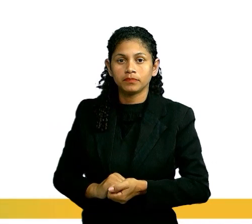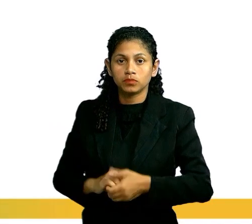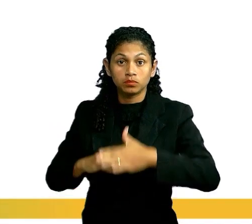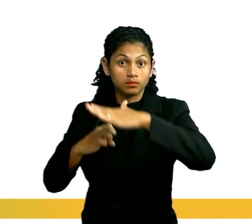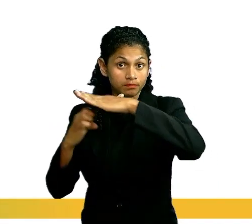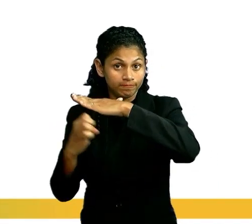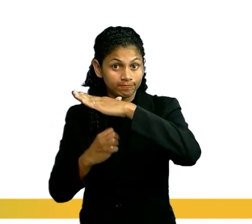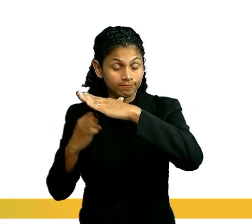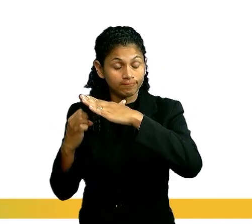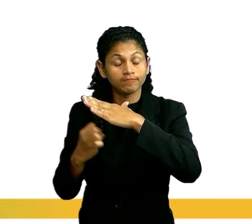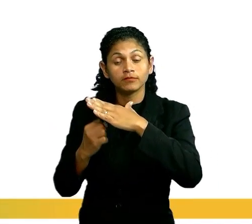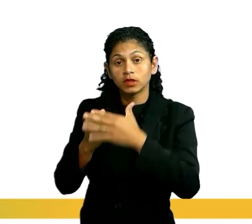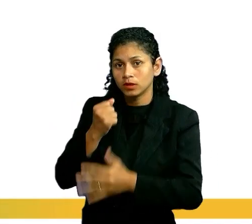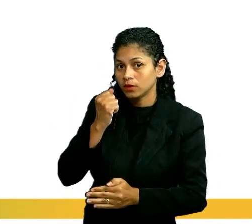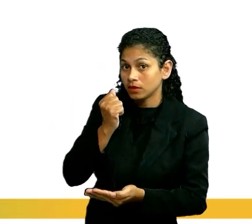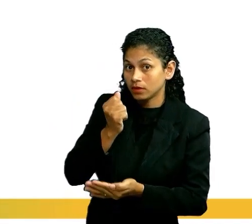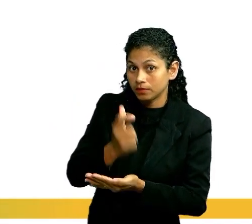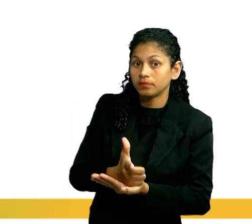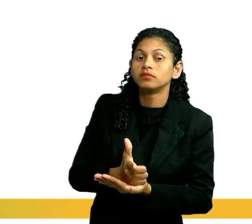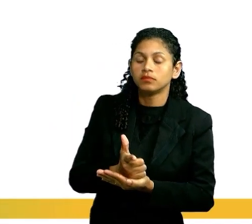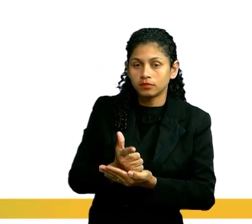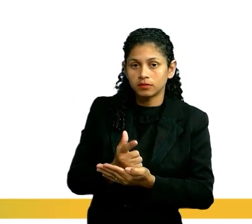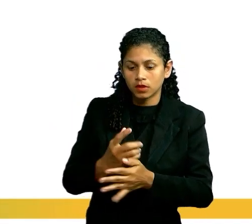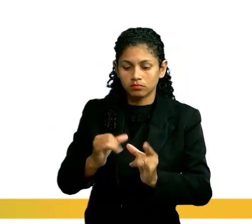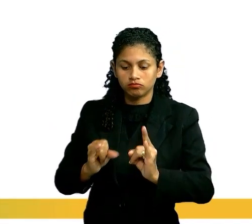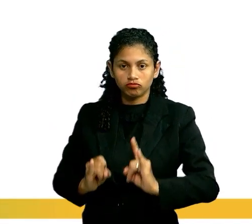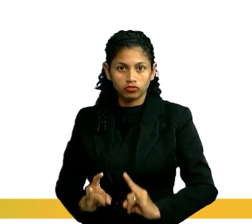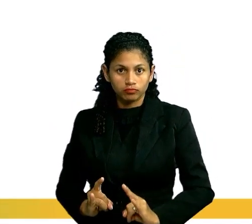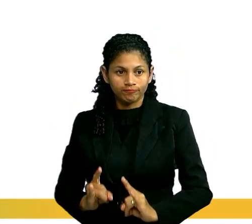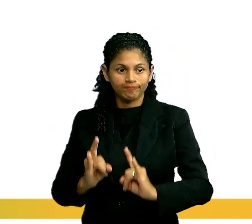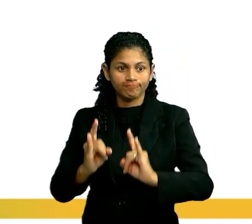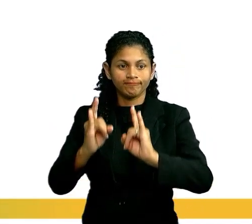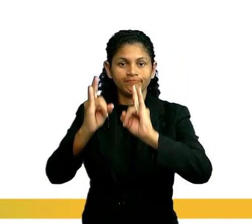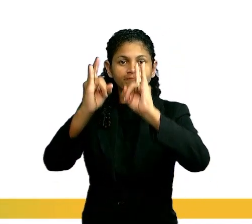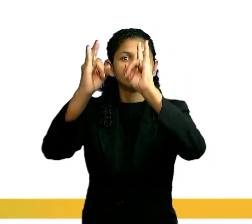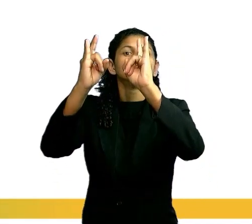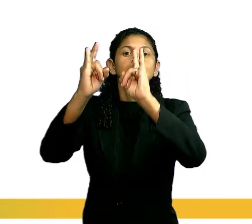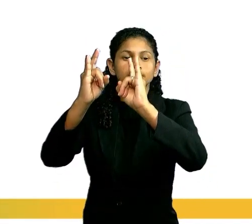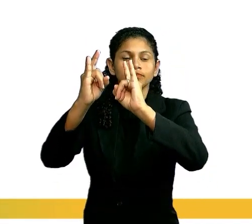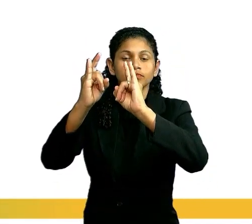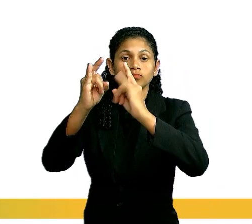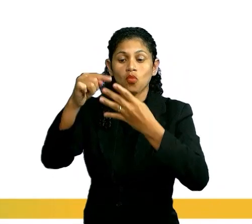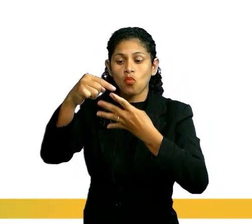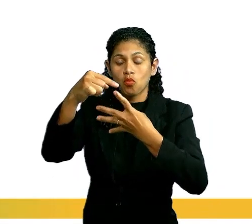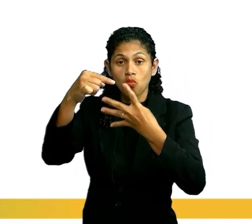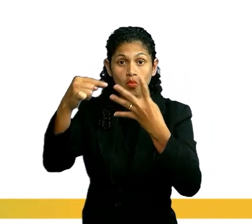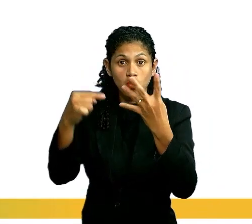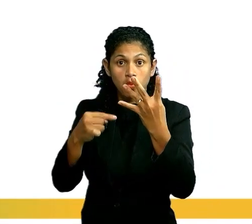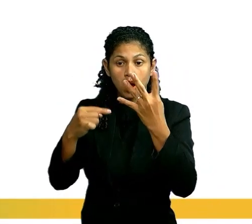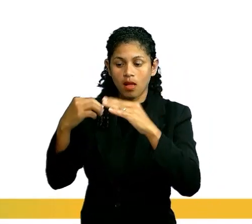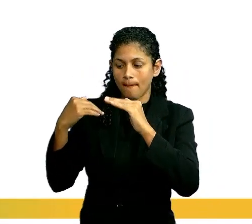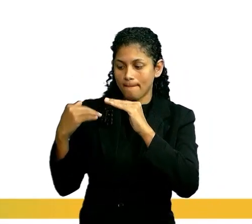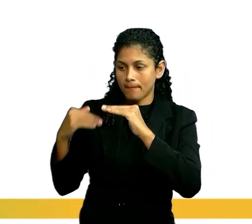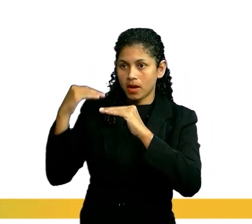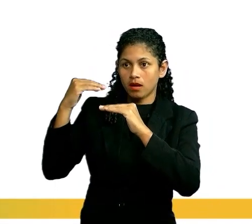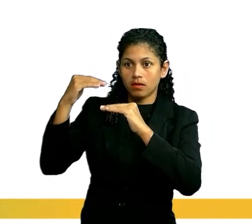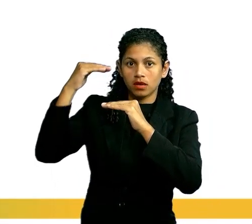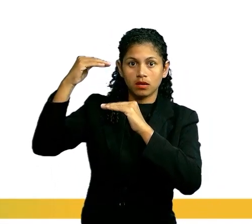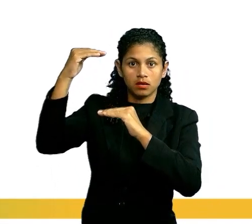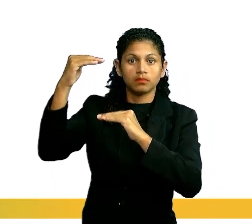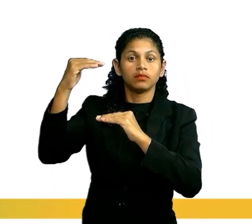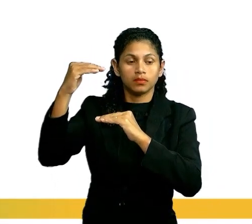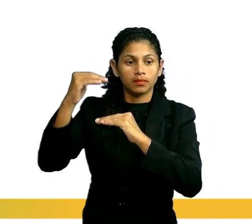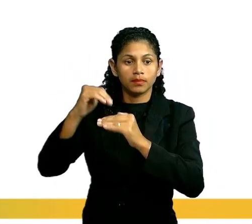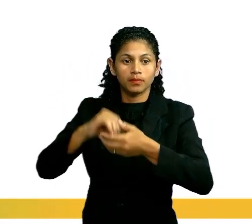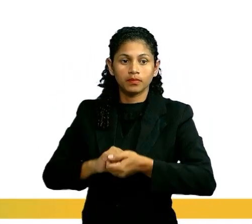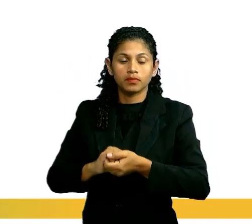ó. Ela foi contratada para pintar, tá, o edifício de 4 andares. Para descobrir a área total a ser